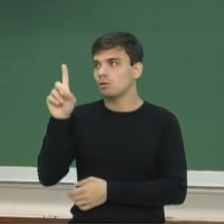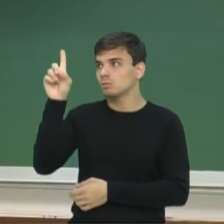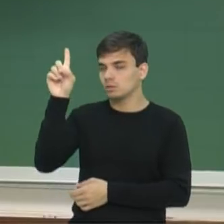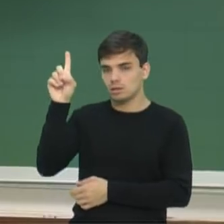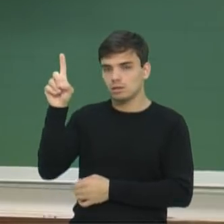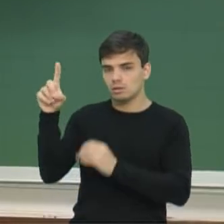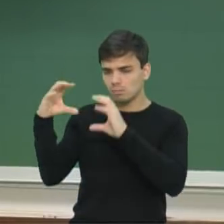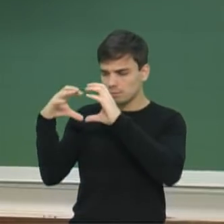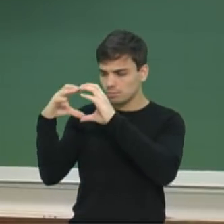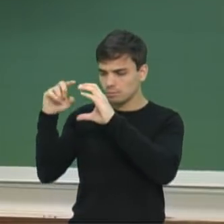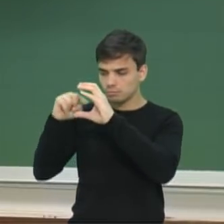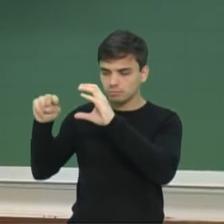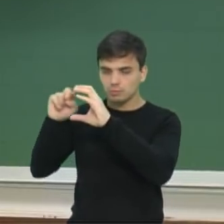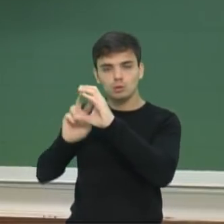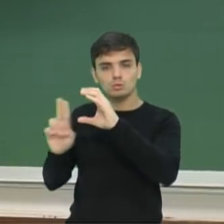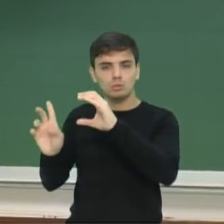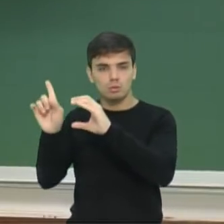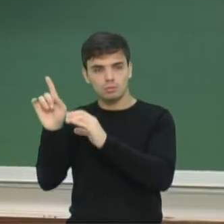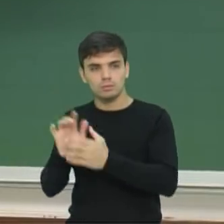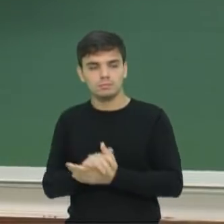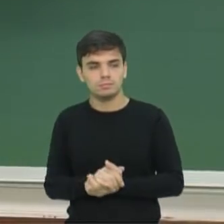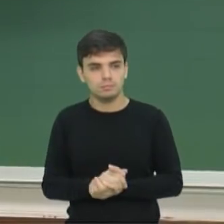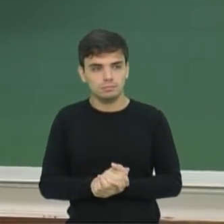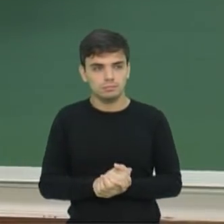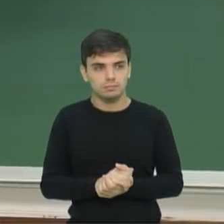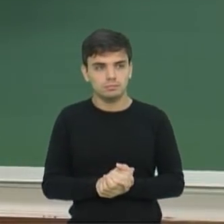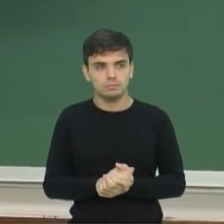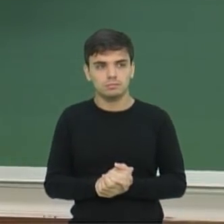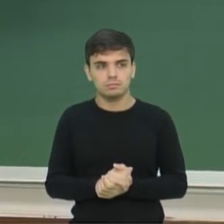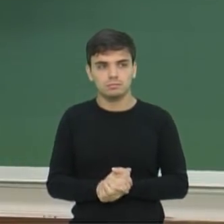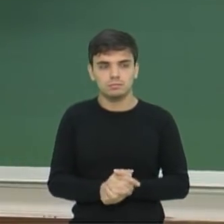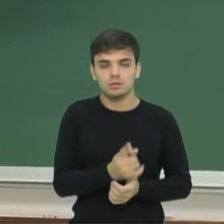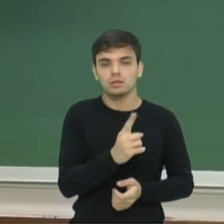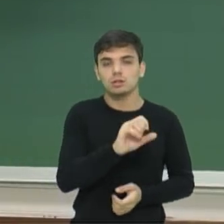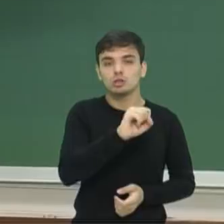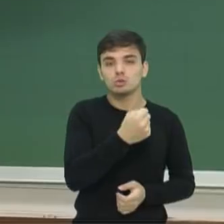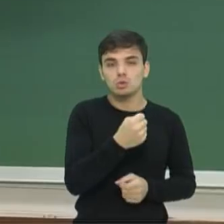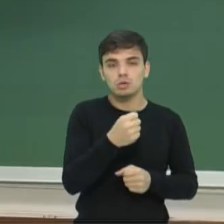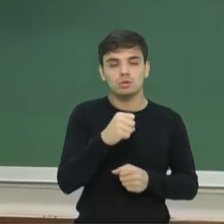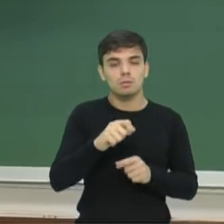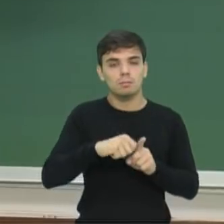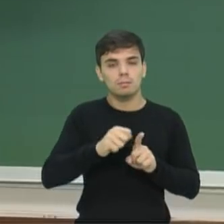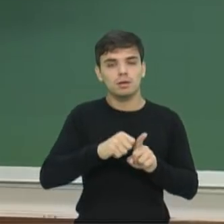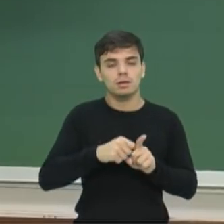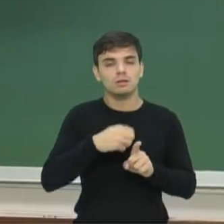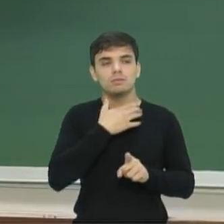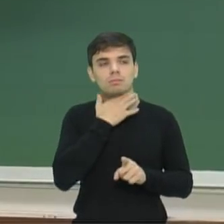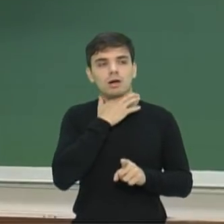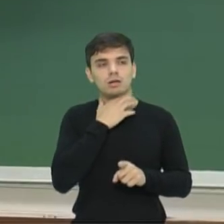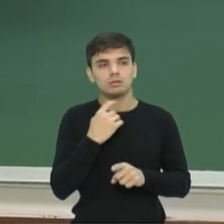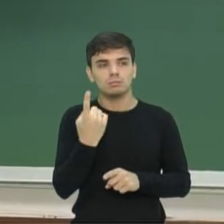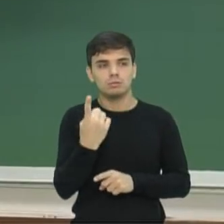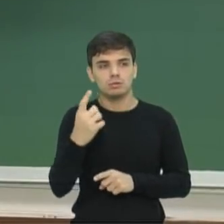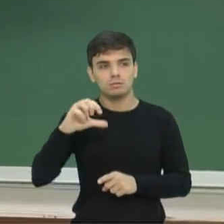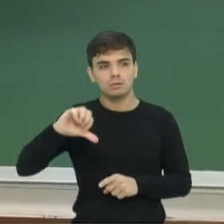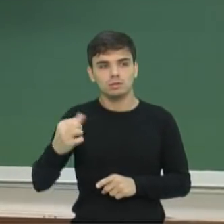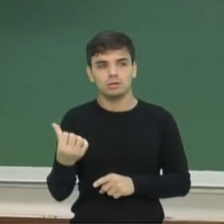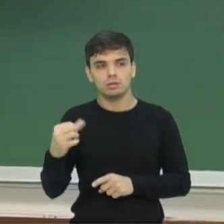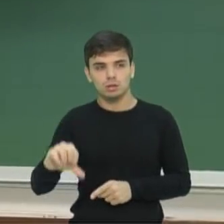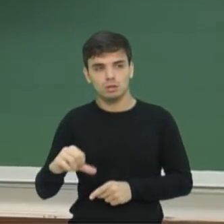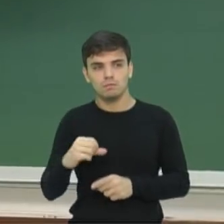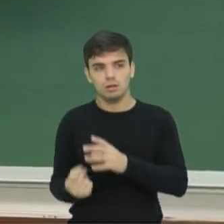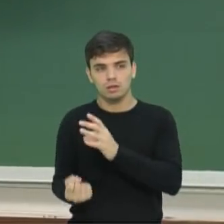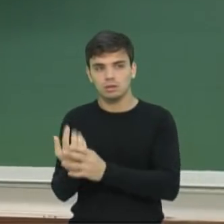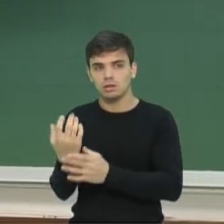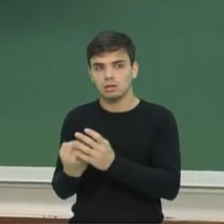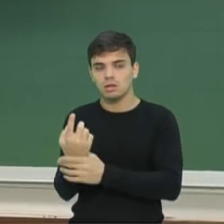Federação Internacional do Judô, né? IJF. Em 18 de março de 1969 foi fundada a Confederação Brasileira de Judô,